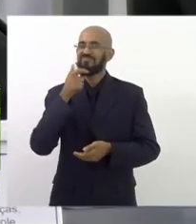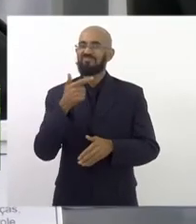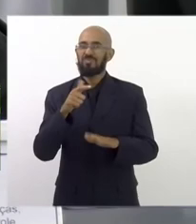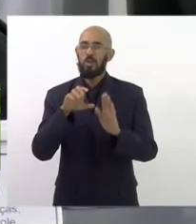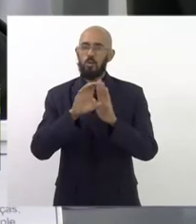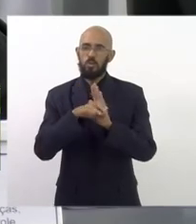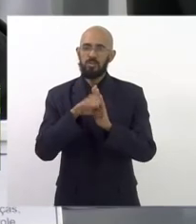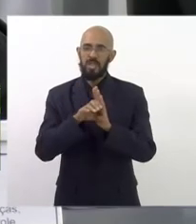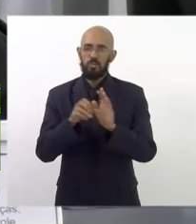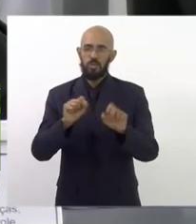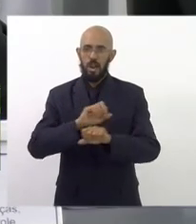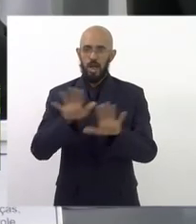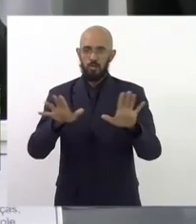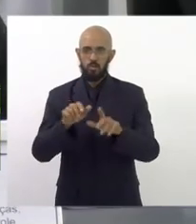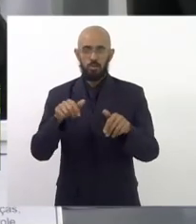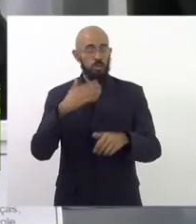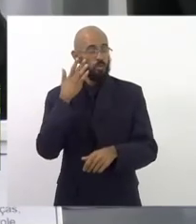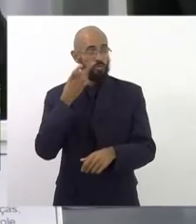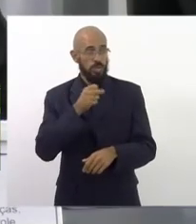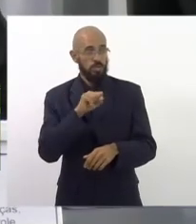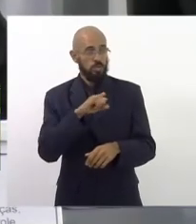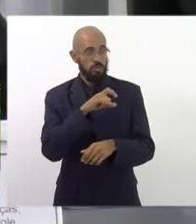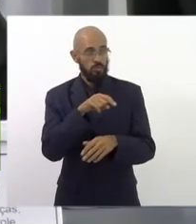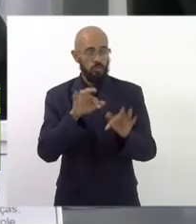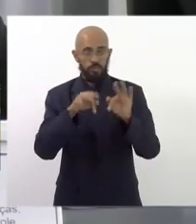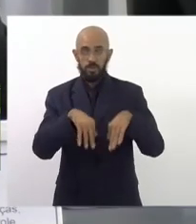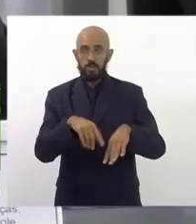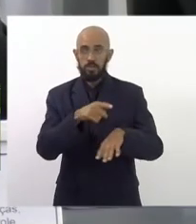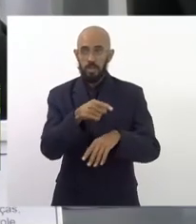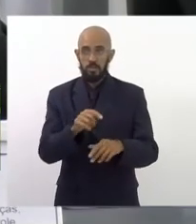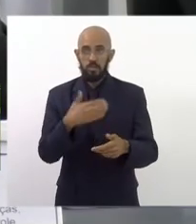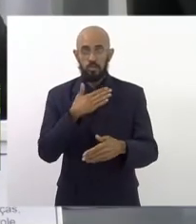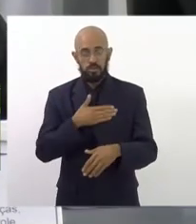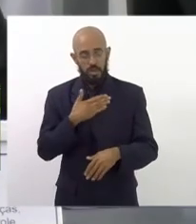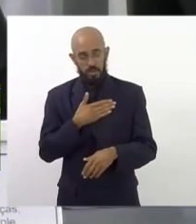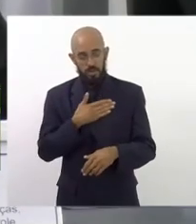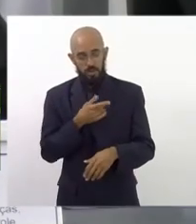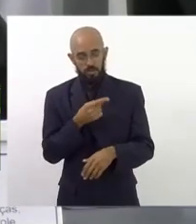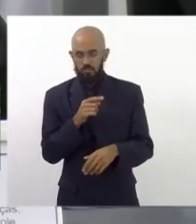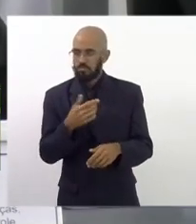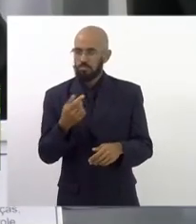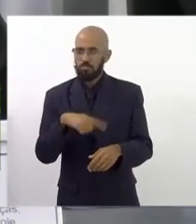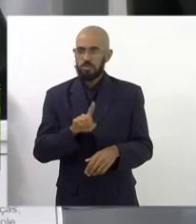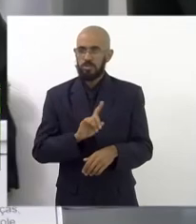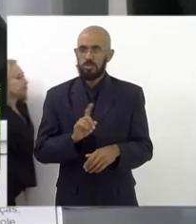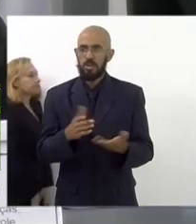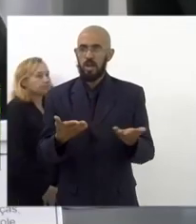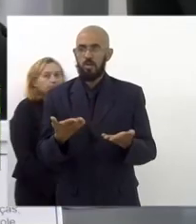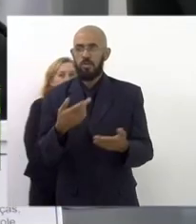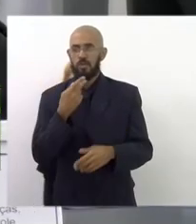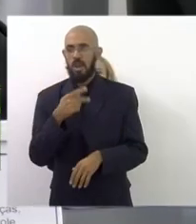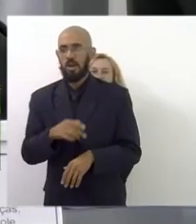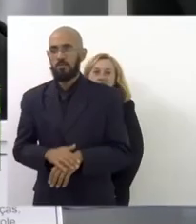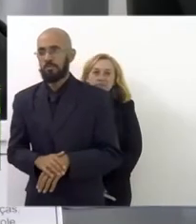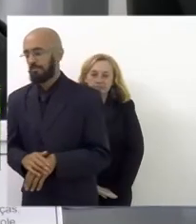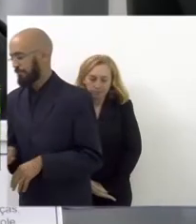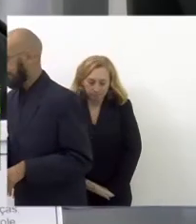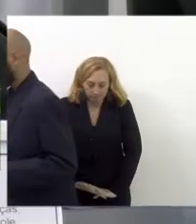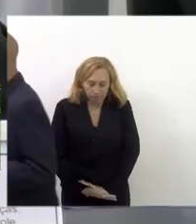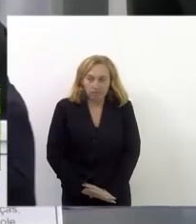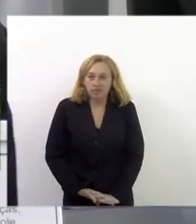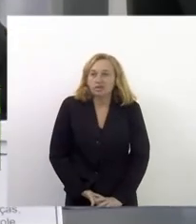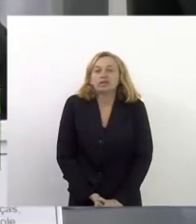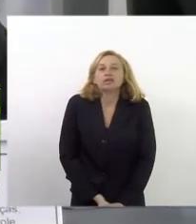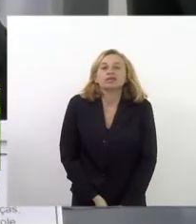Eu não sei se isso foi finalizado. Eu gostaria que você, não precisa ser, fosse posteriormente,